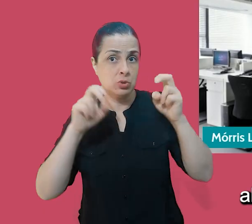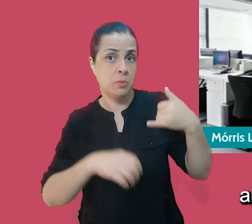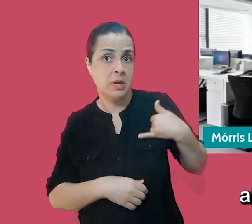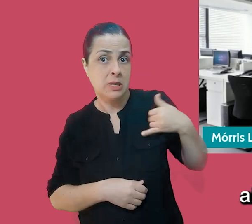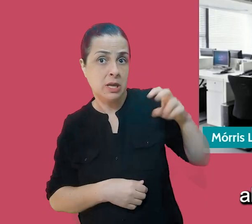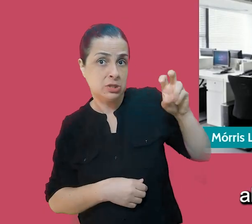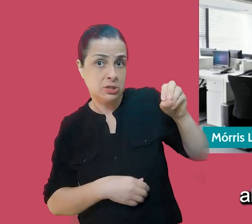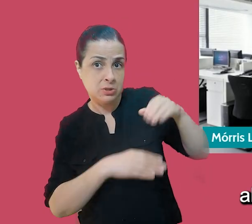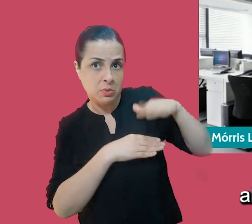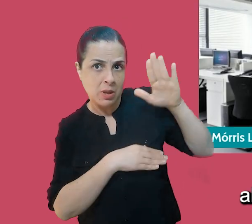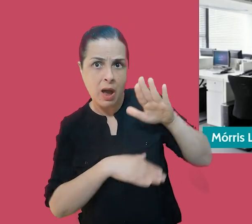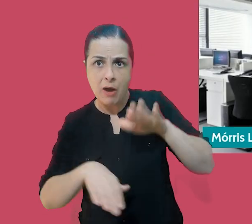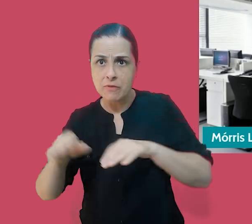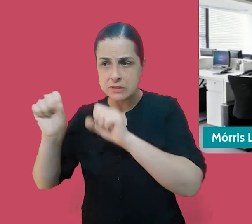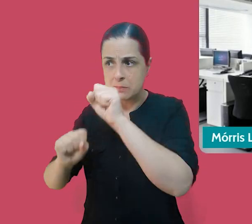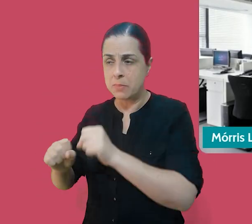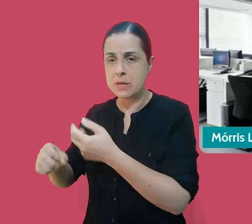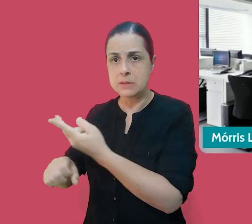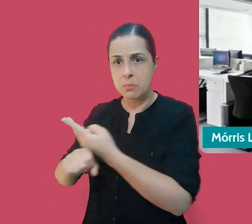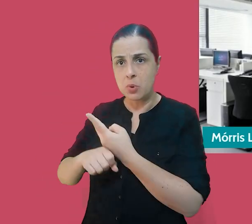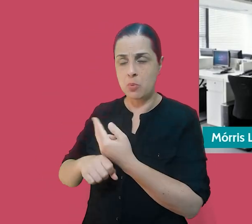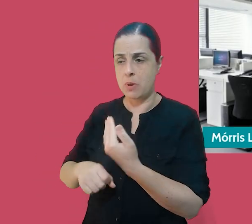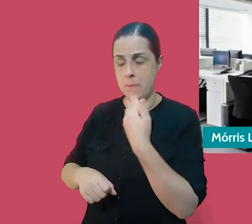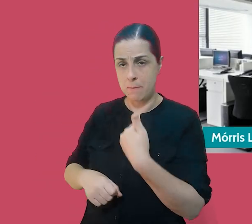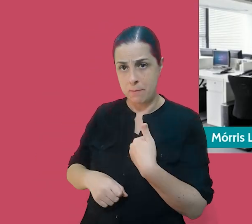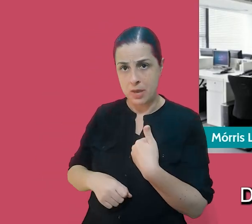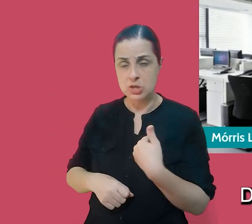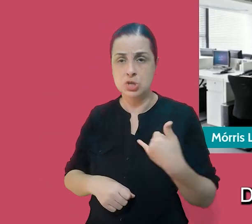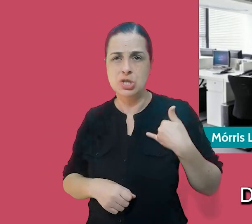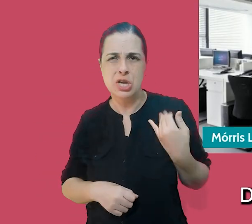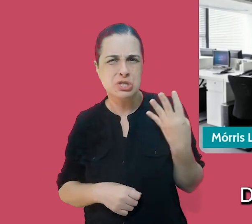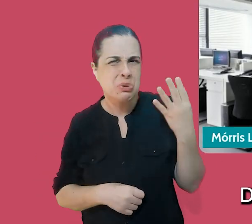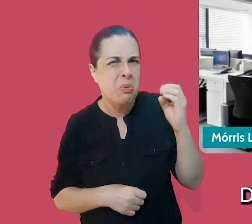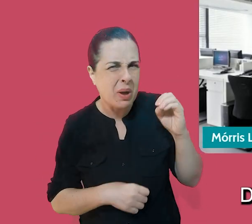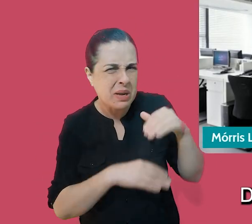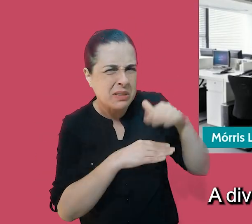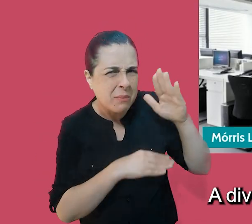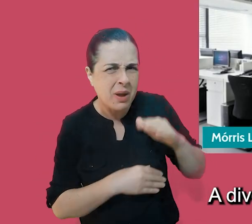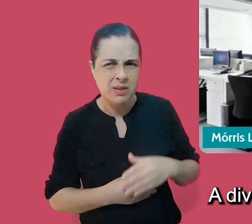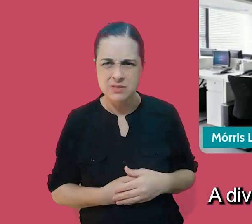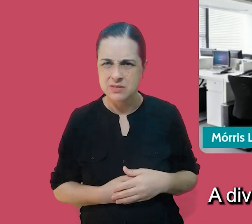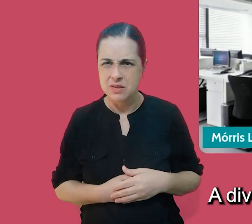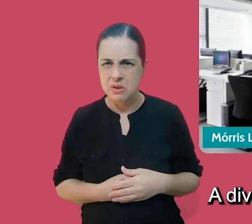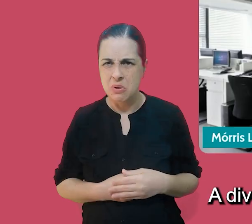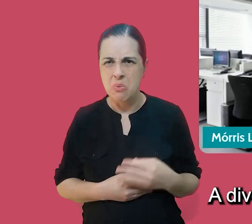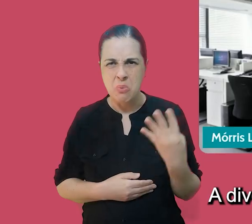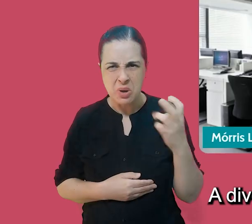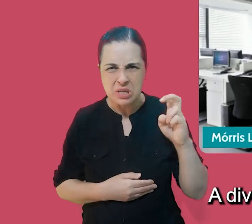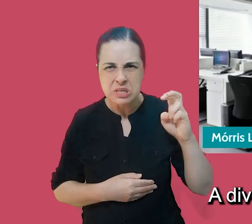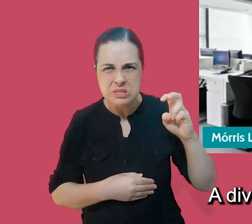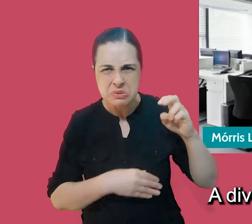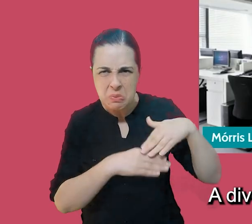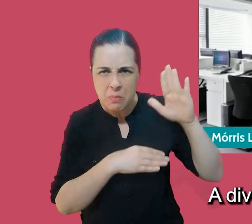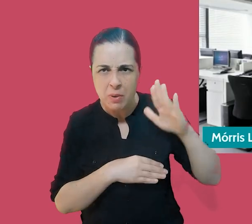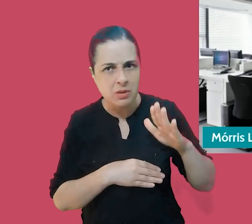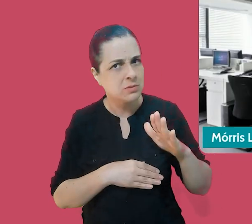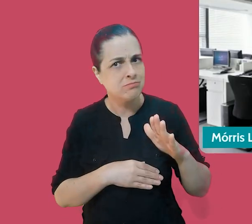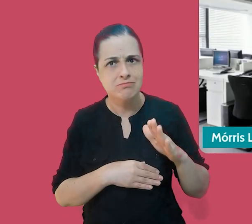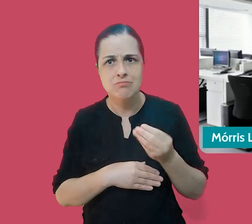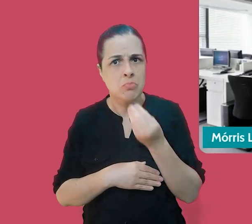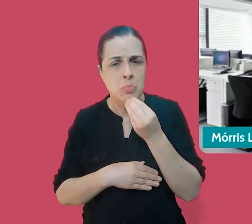não, eu quero contratar 40 a mais, 45 a mais. Deveria ser o contrário, né? A diversidade devia estar